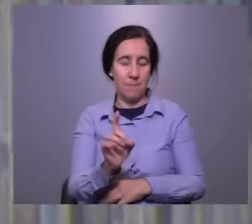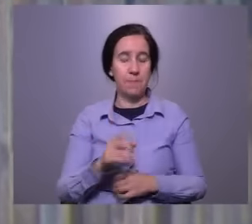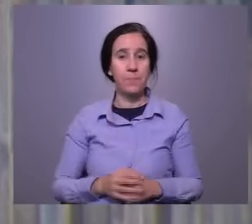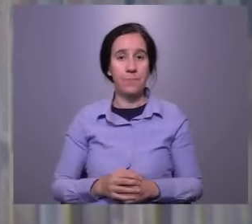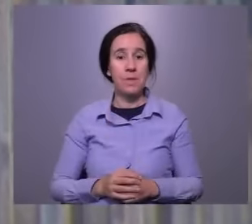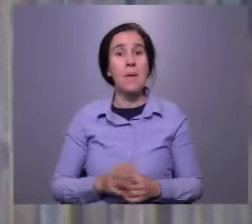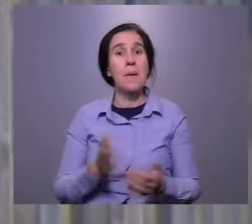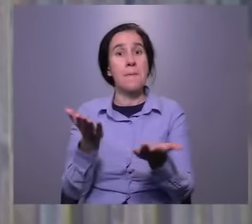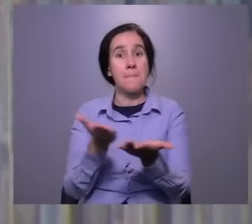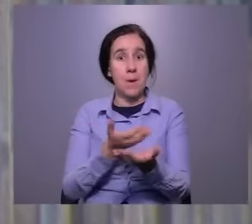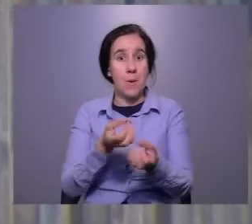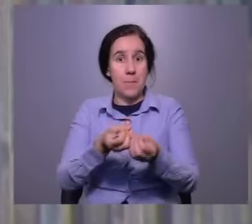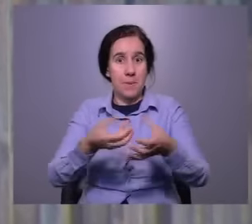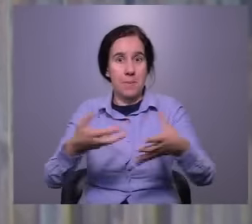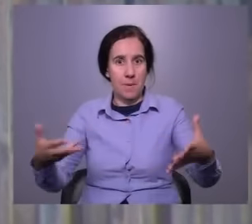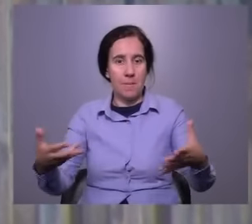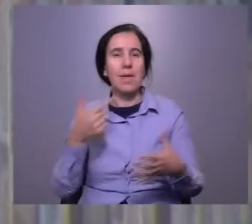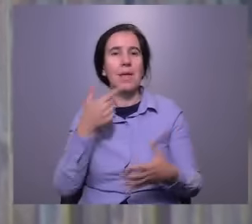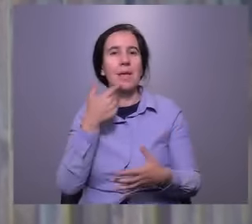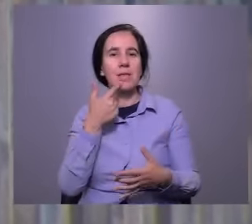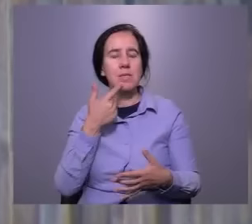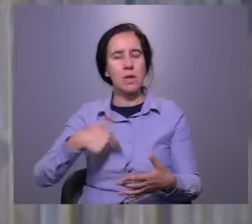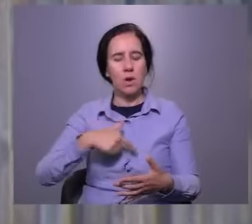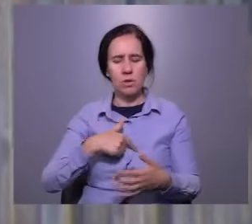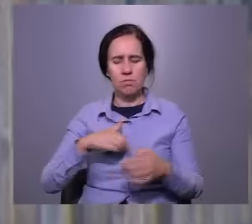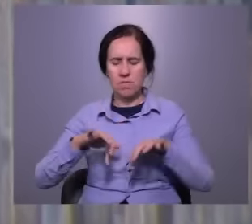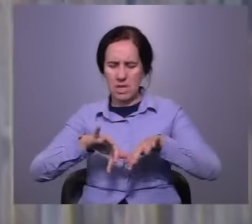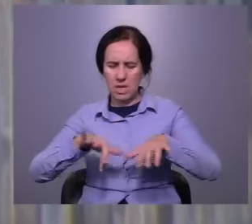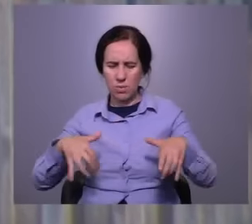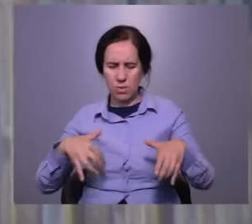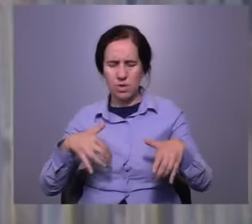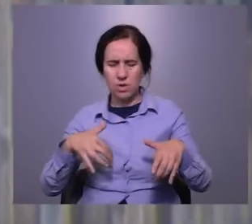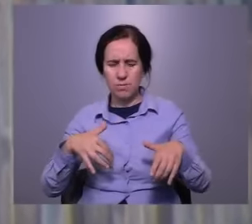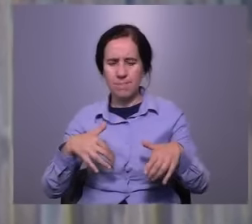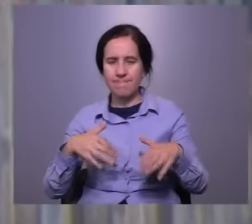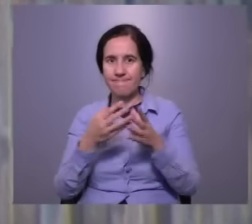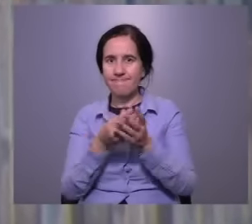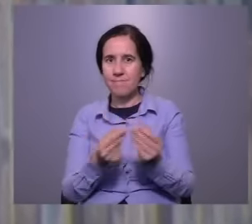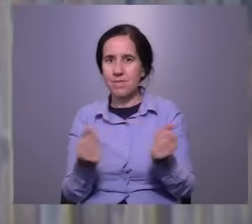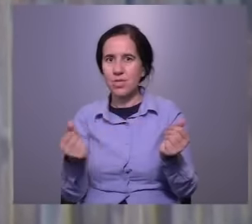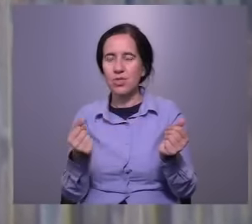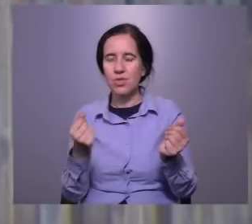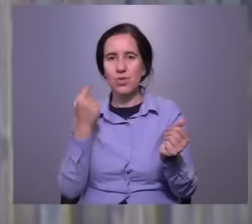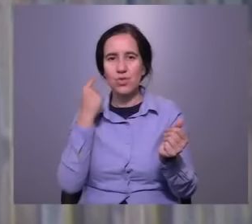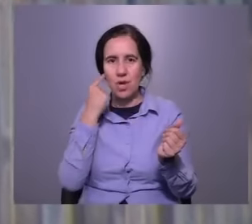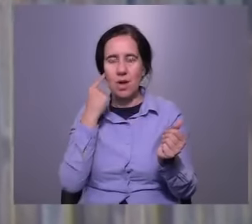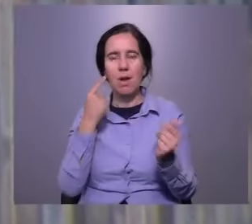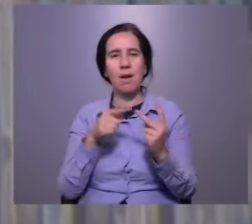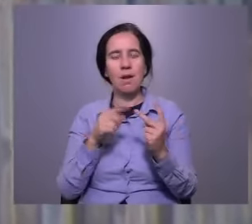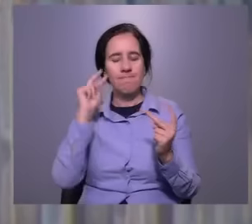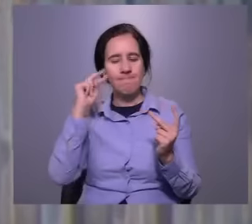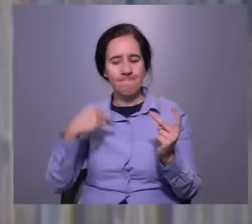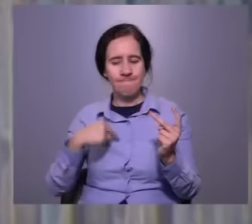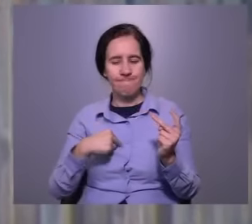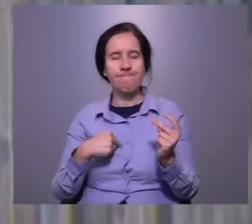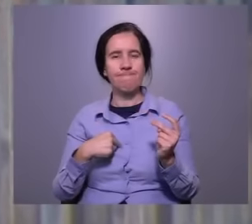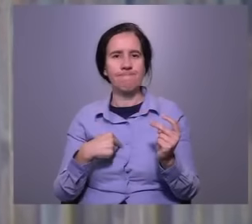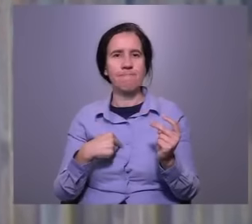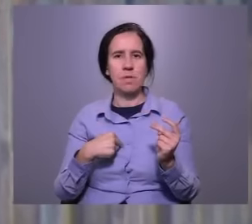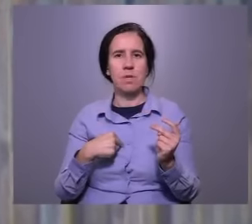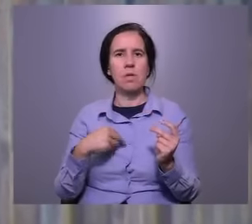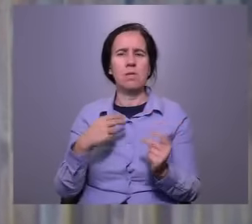e partilhado que alimenta a multidão, que a todos sacia. A descrição da